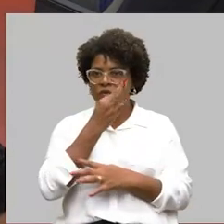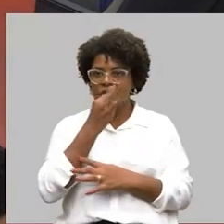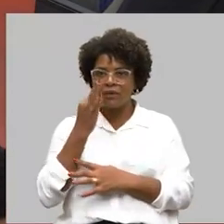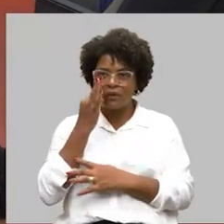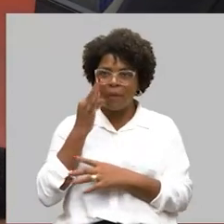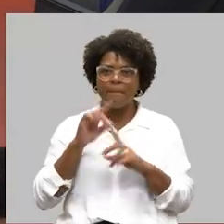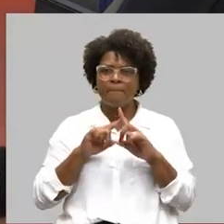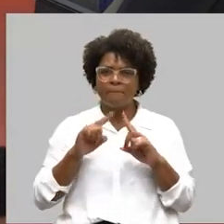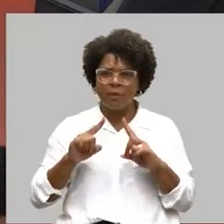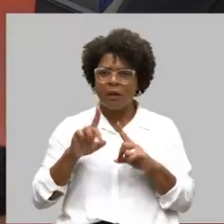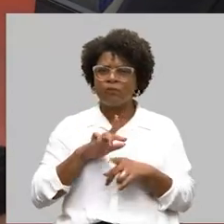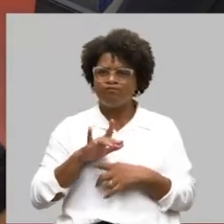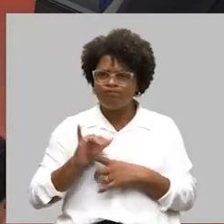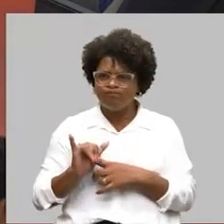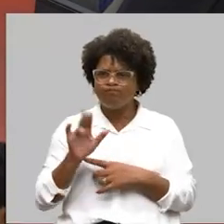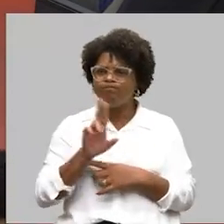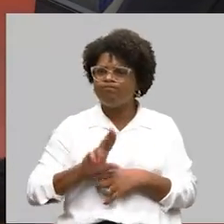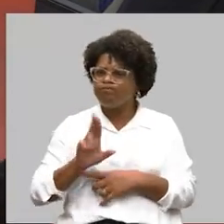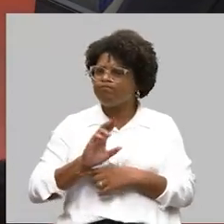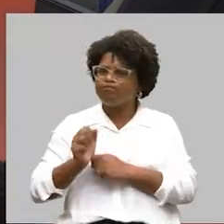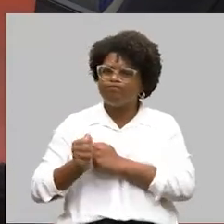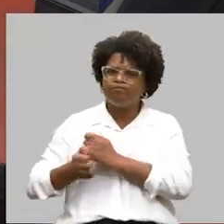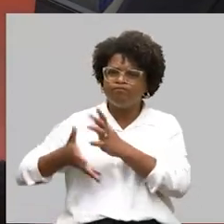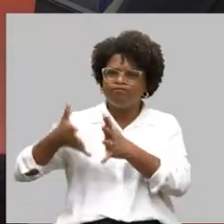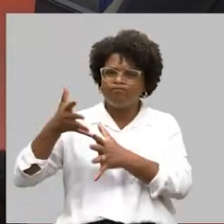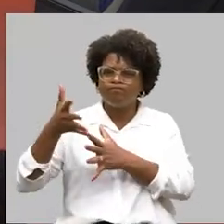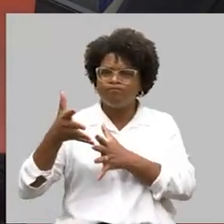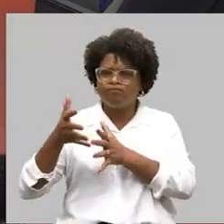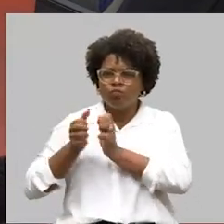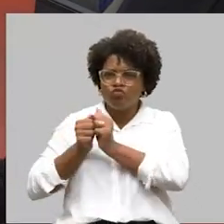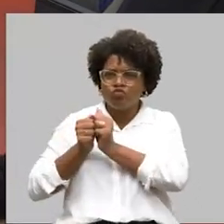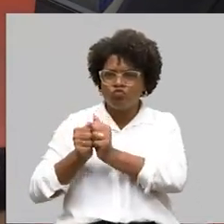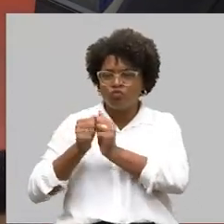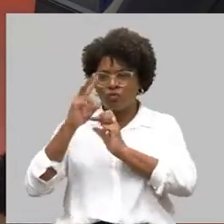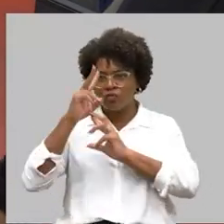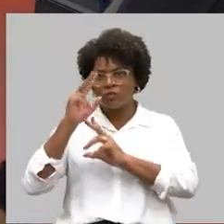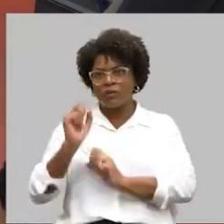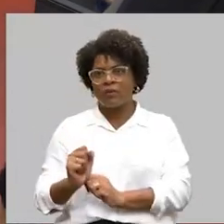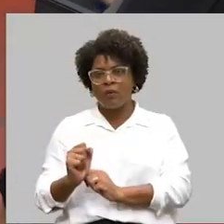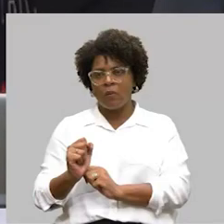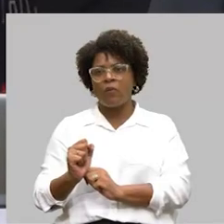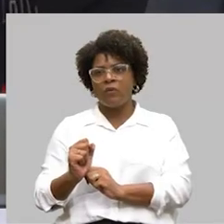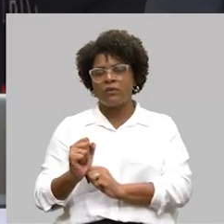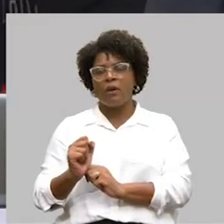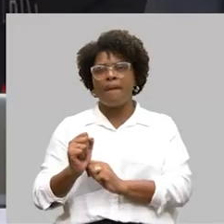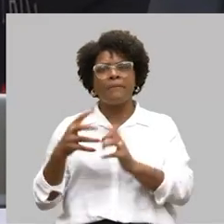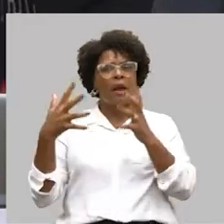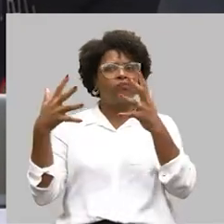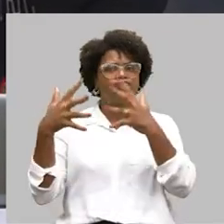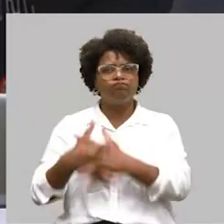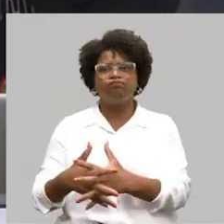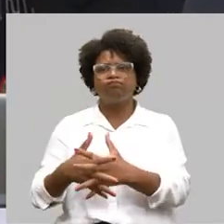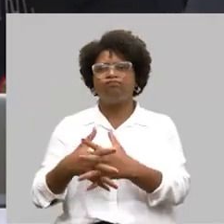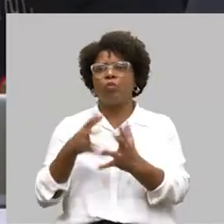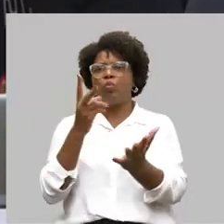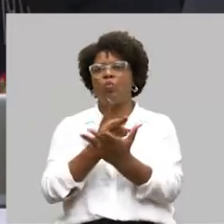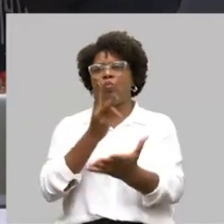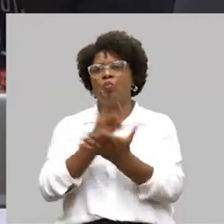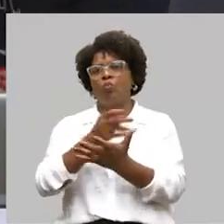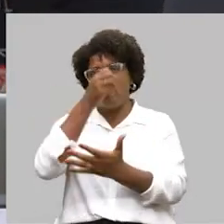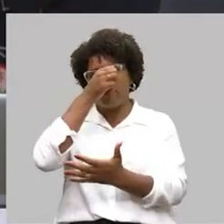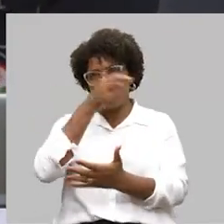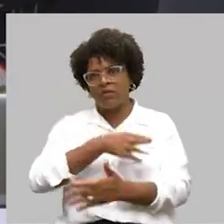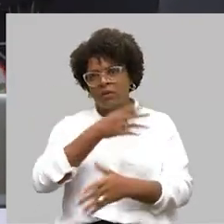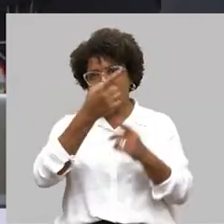usar todas as nossas vozes e a nossa força para impedir a a continuidade desse ciclo de violência contra as